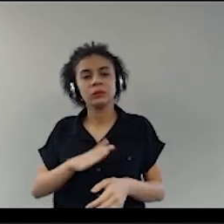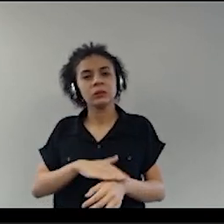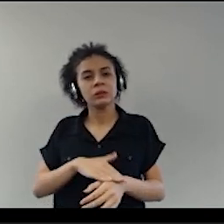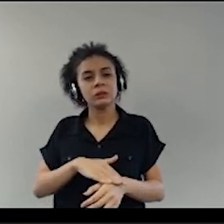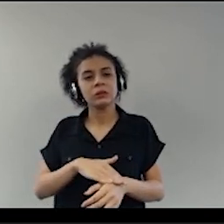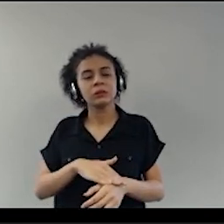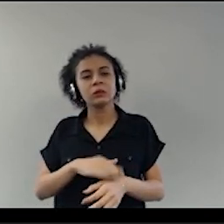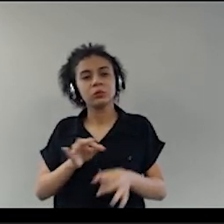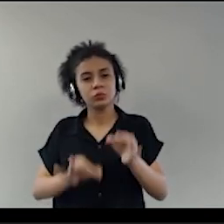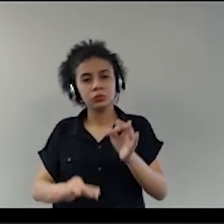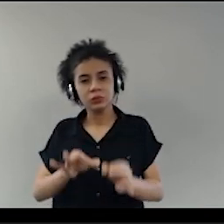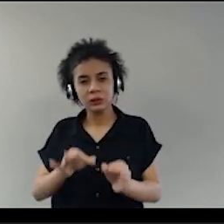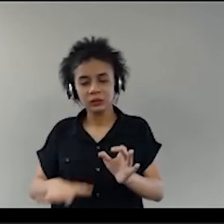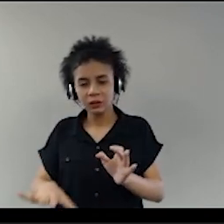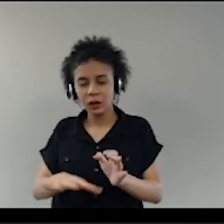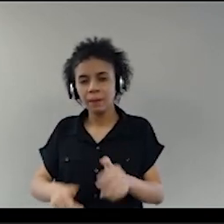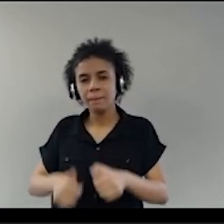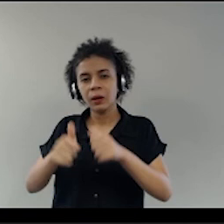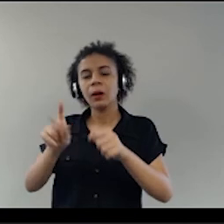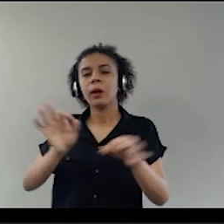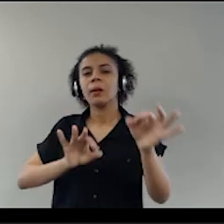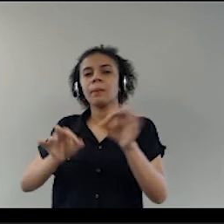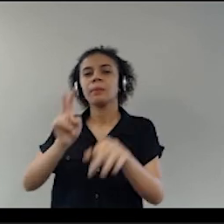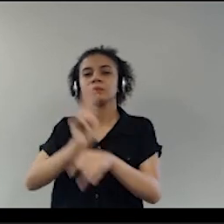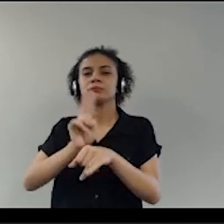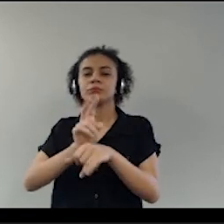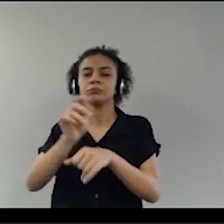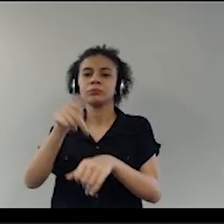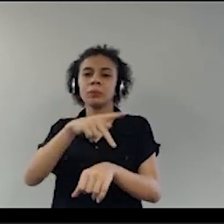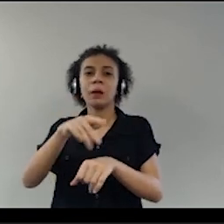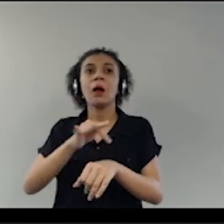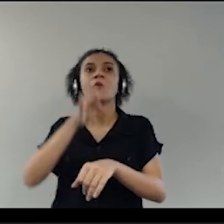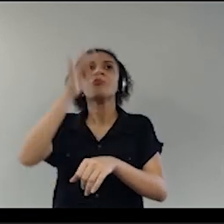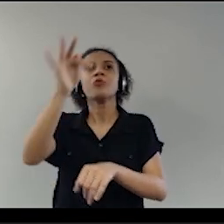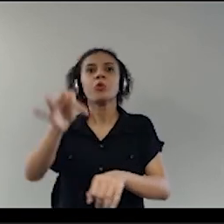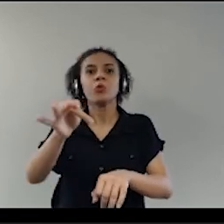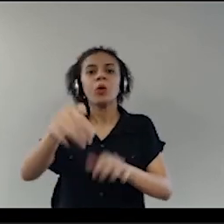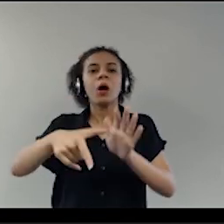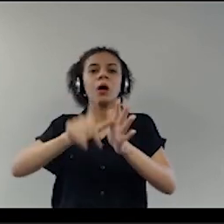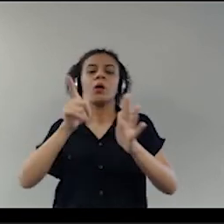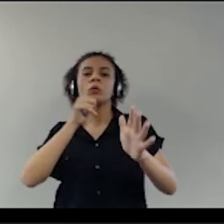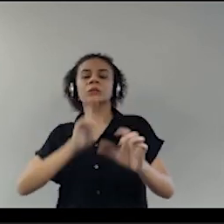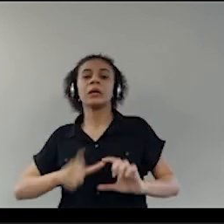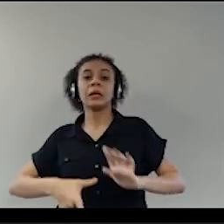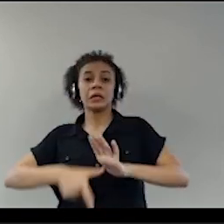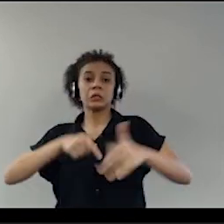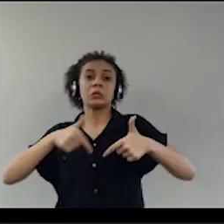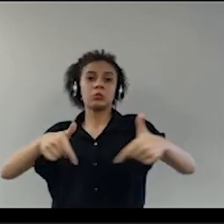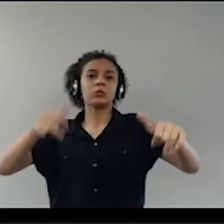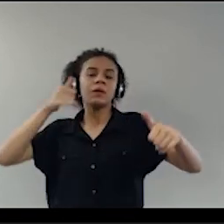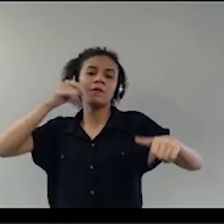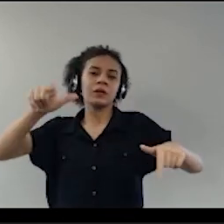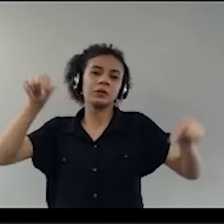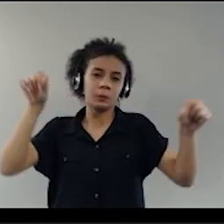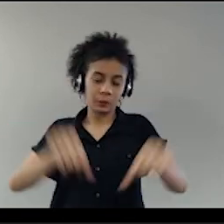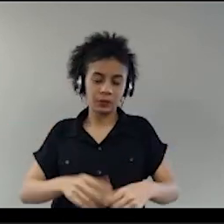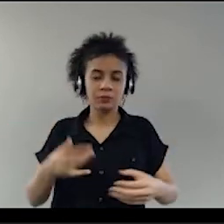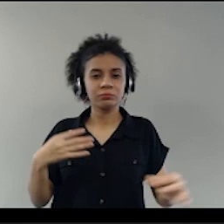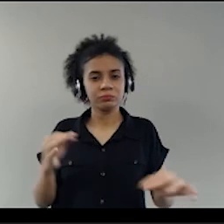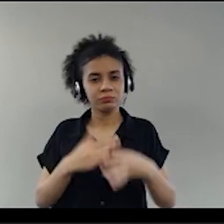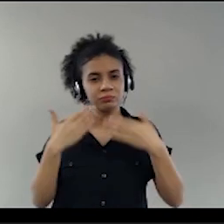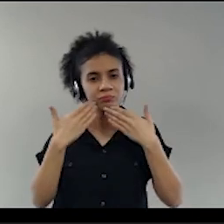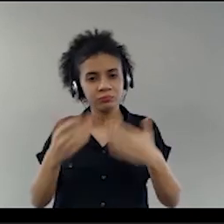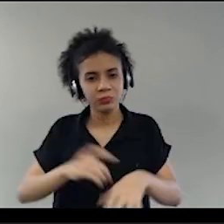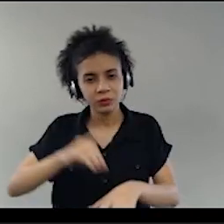conformação jurídica melhor pode preparar o país para um outro momento de resposta. Então, basicamente, aqui eu encerro agradecendo